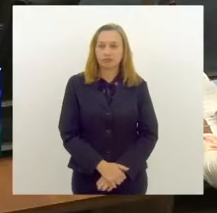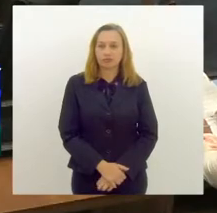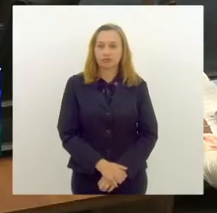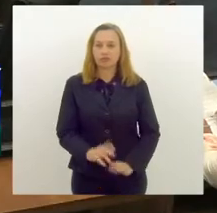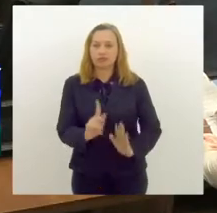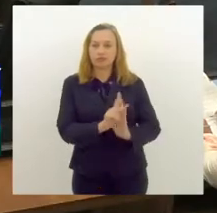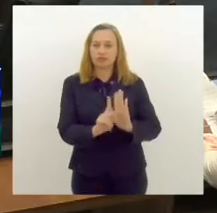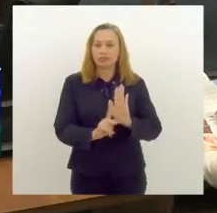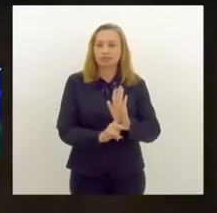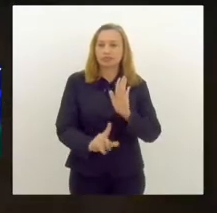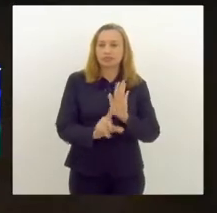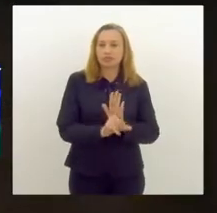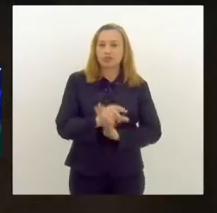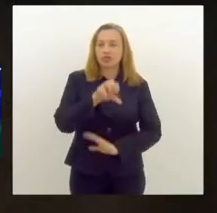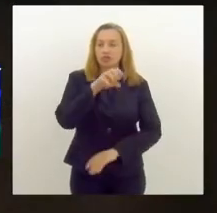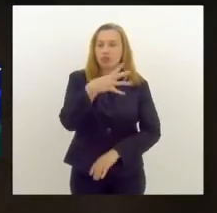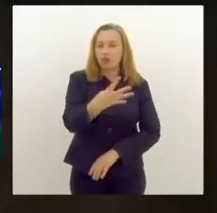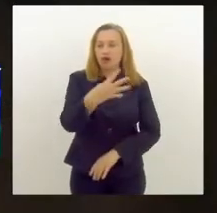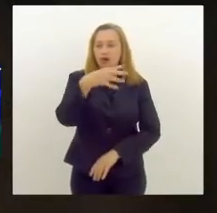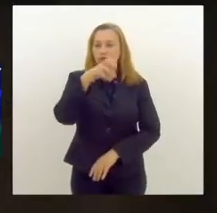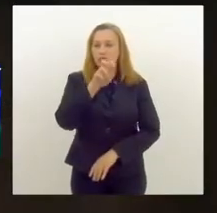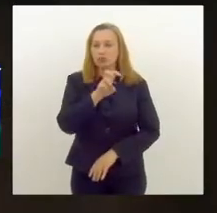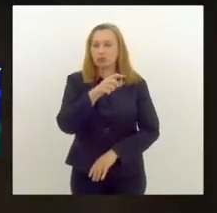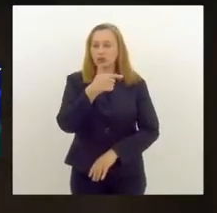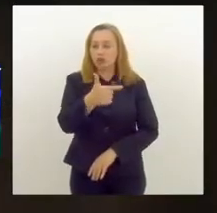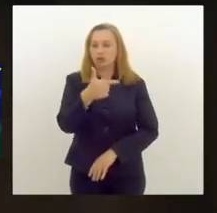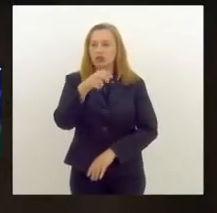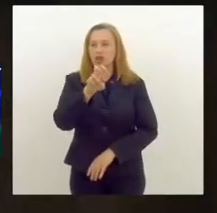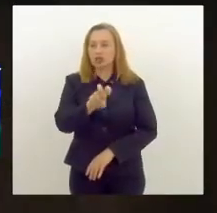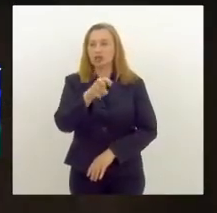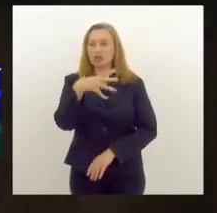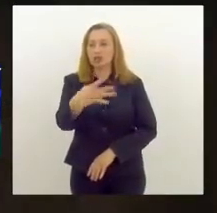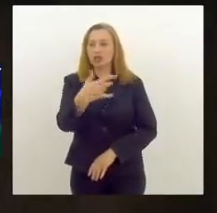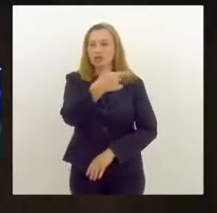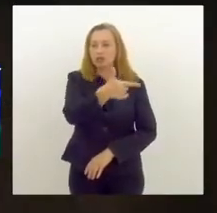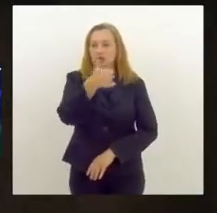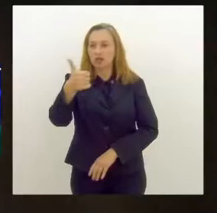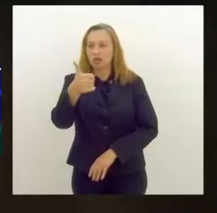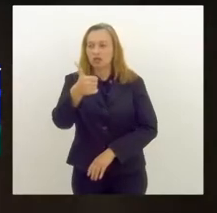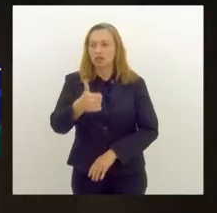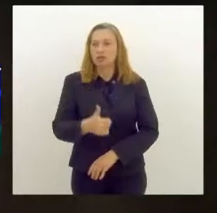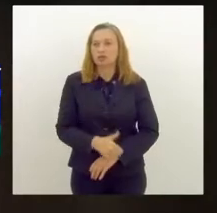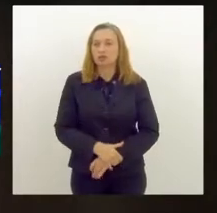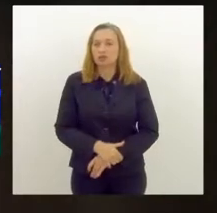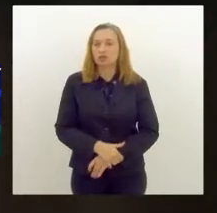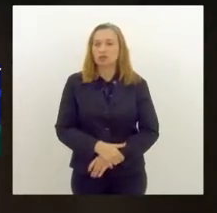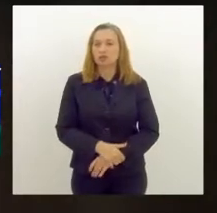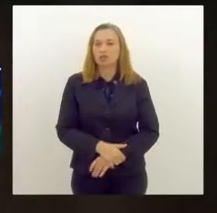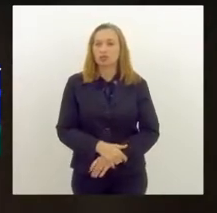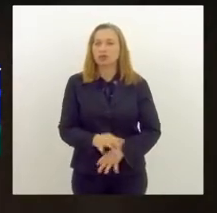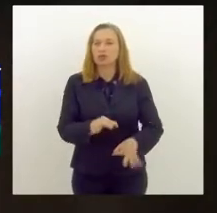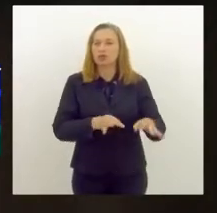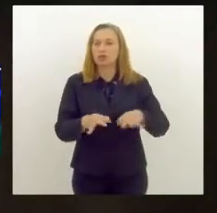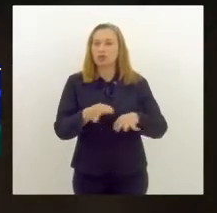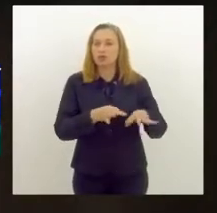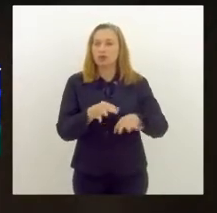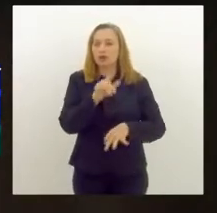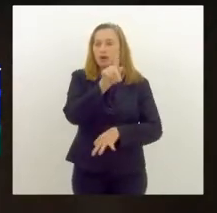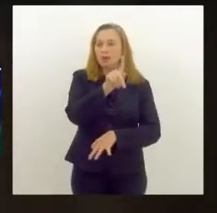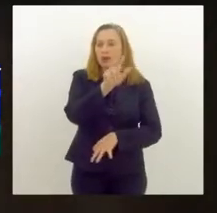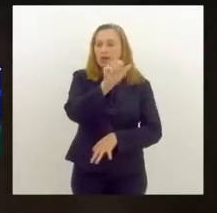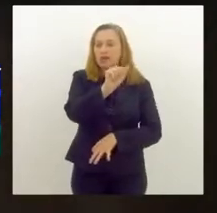Projeto de Lei 4254 de 21, que institui o programa